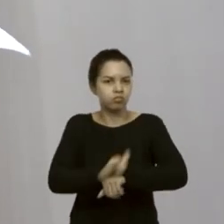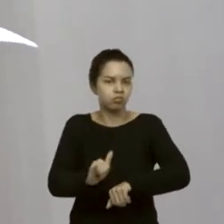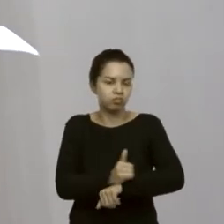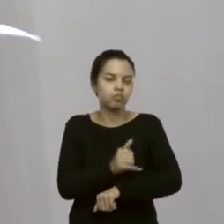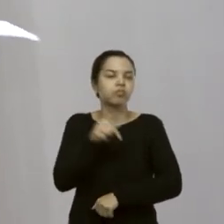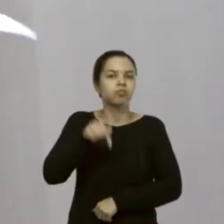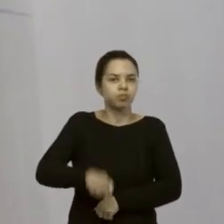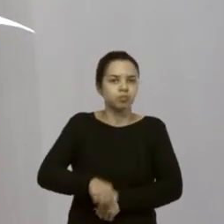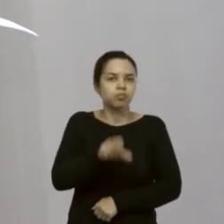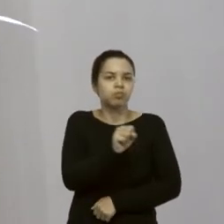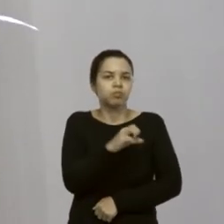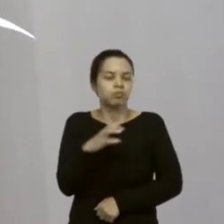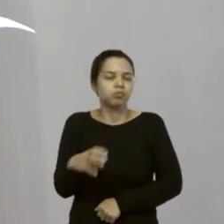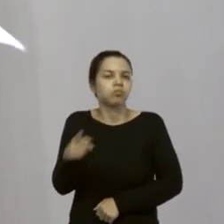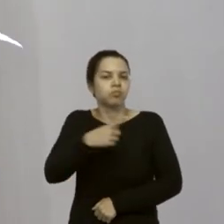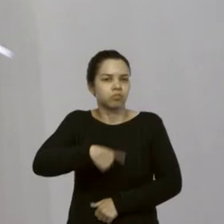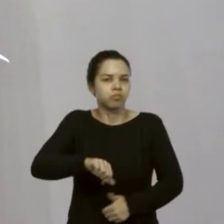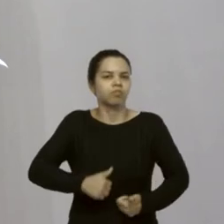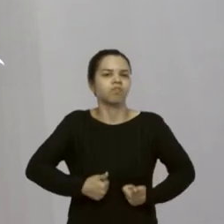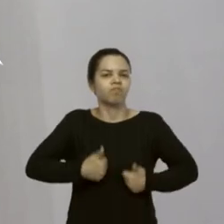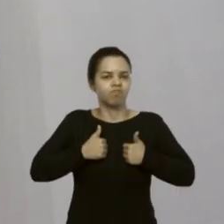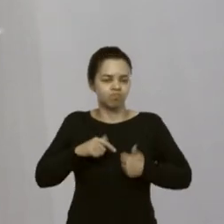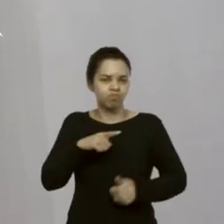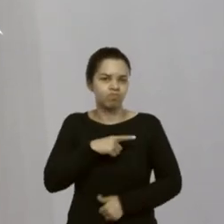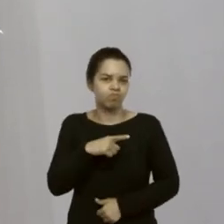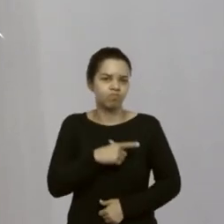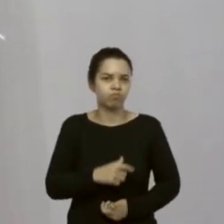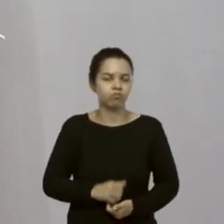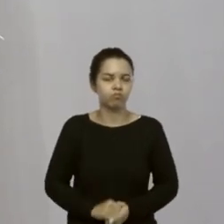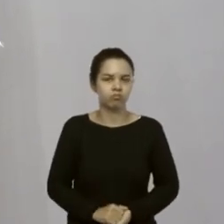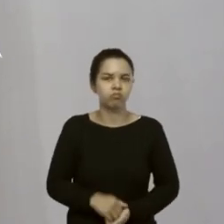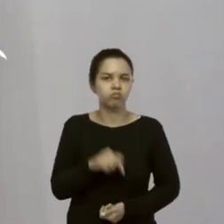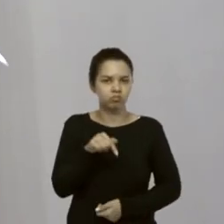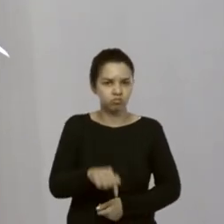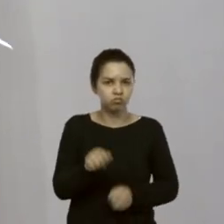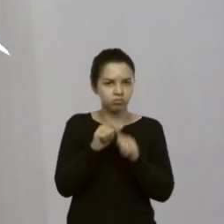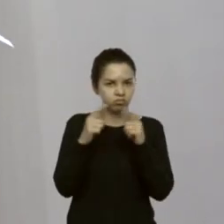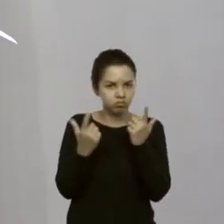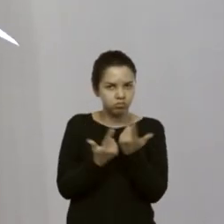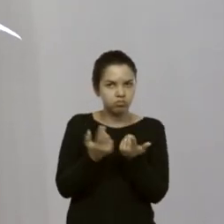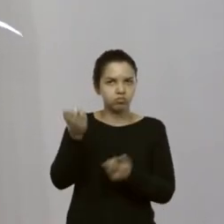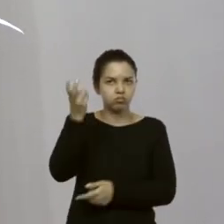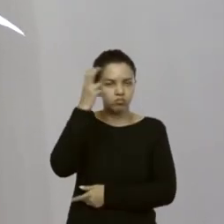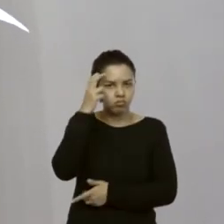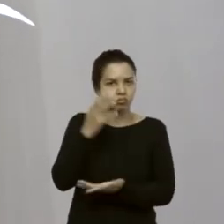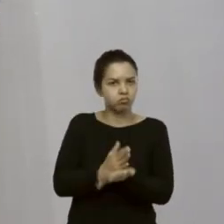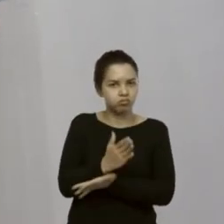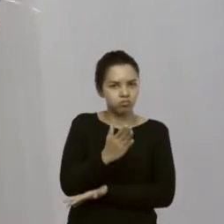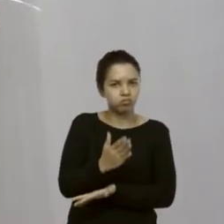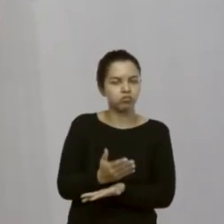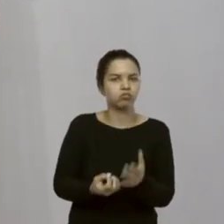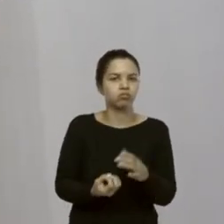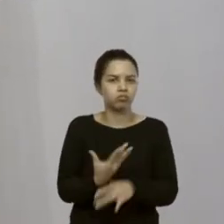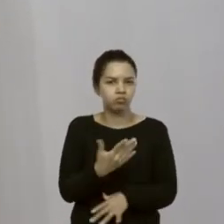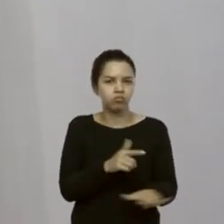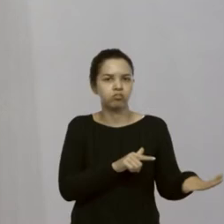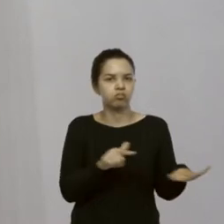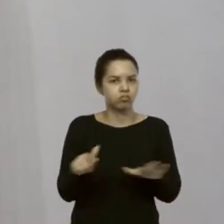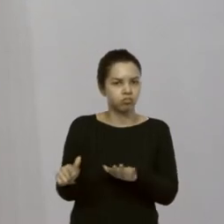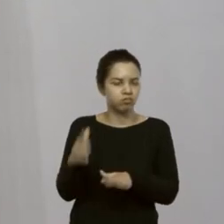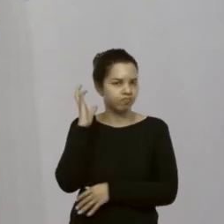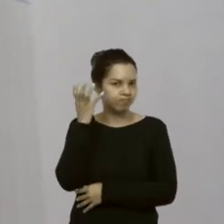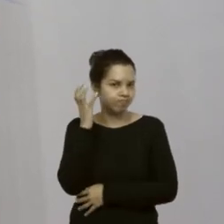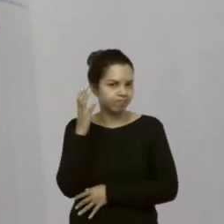Catarina, e nós temos muito orgulho disso. Essa casa também foi sábia quando aprovou a criação da Semana do Rádio, comemorada